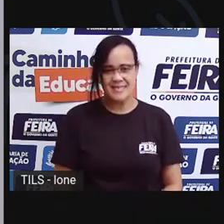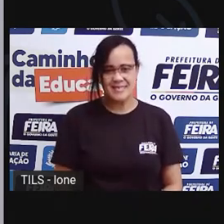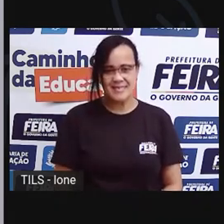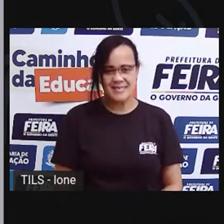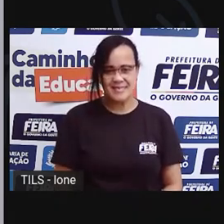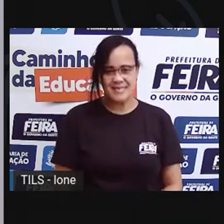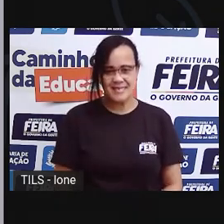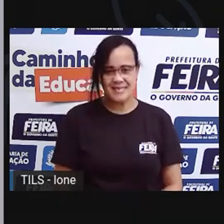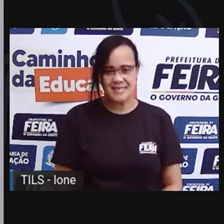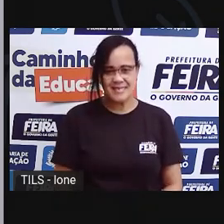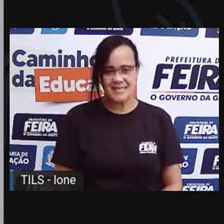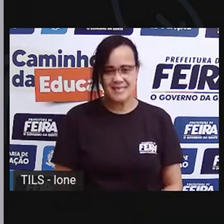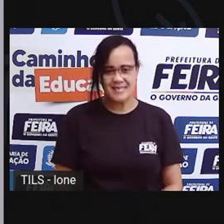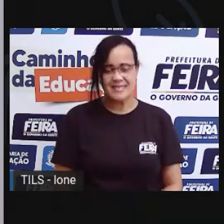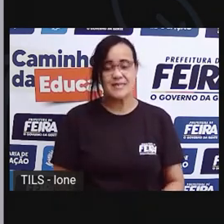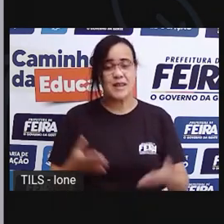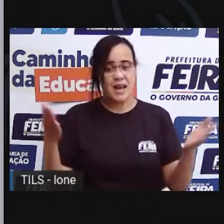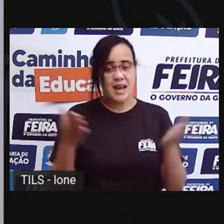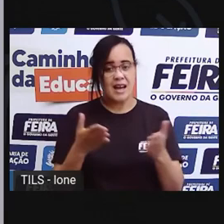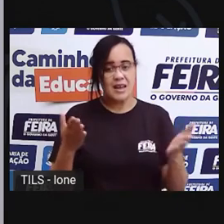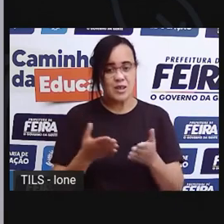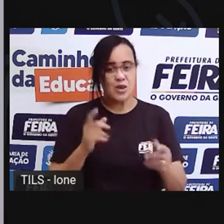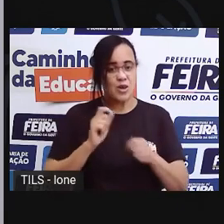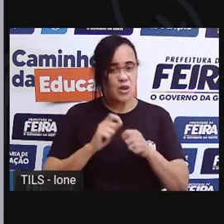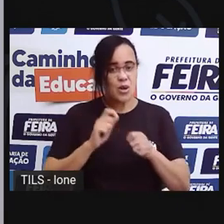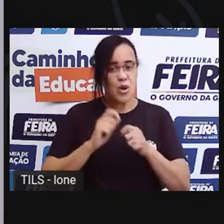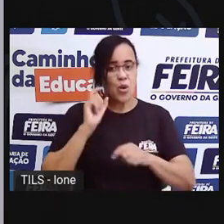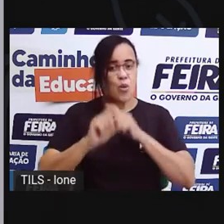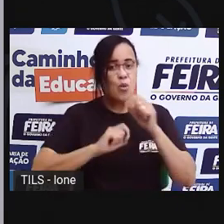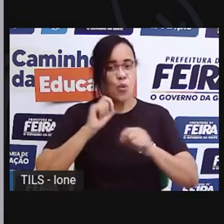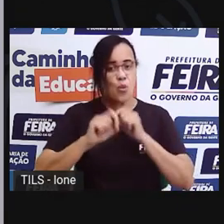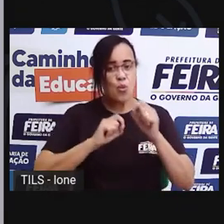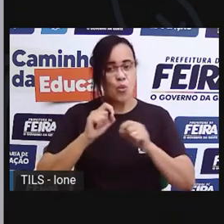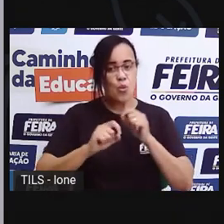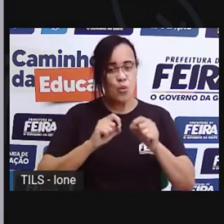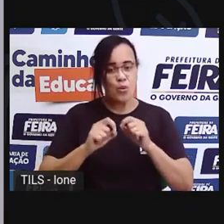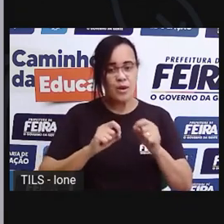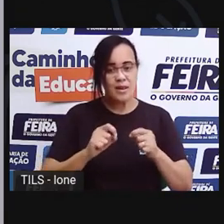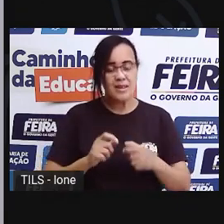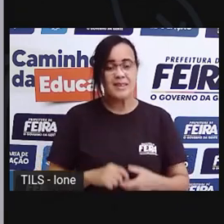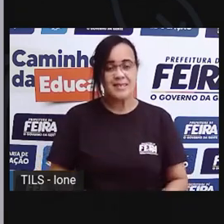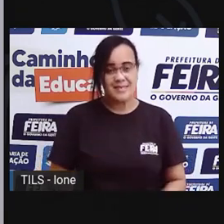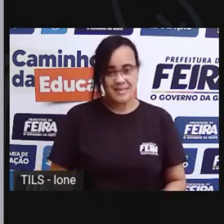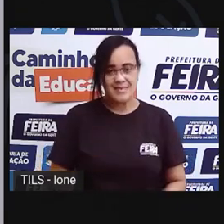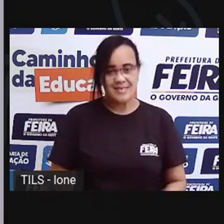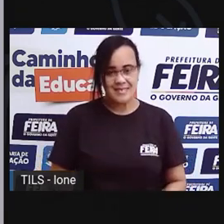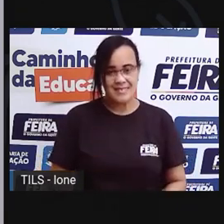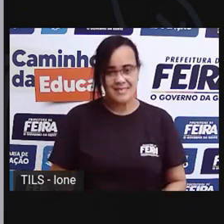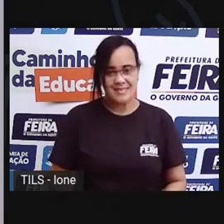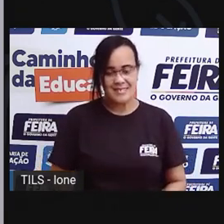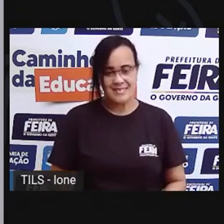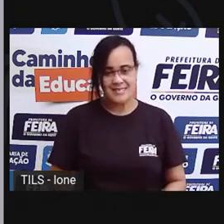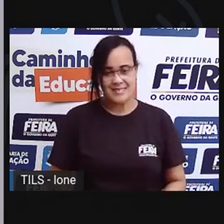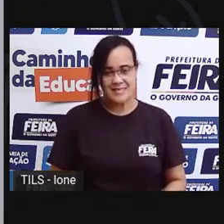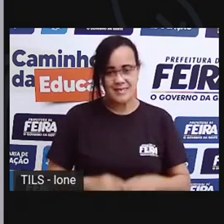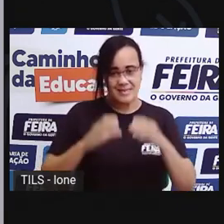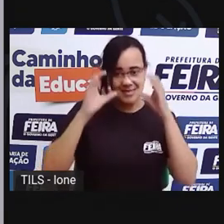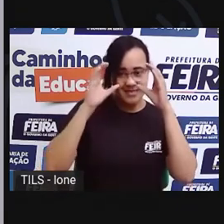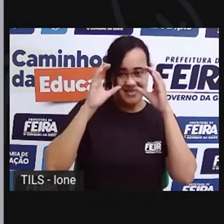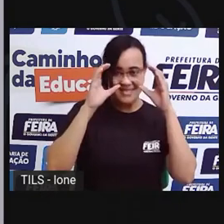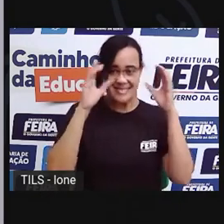Agora vamos fazer. Eu tô vendo aqui, ó. Tô vendo outro artesanato para a gente fazer. Quem tá vendo também? Eu tô